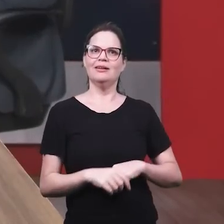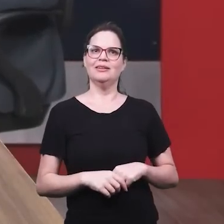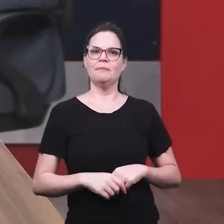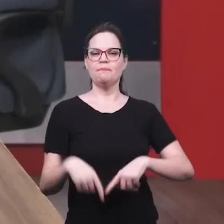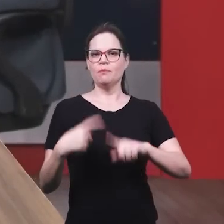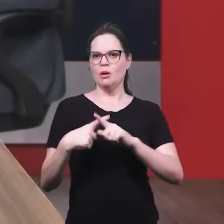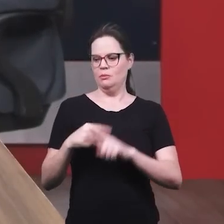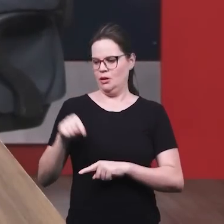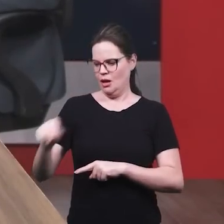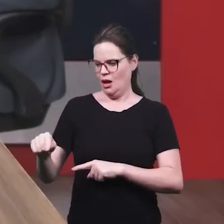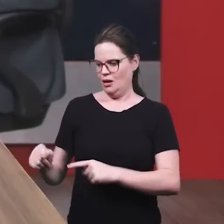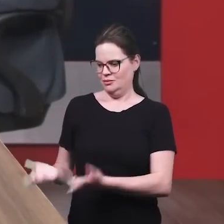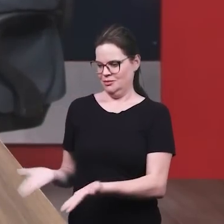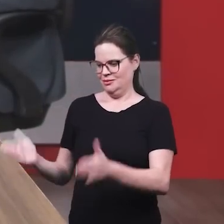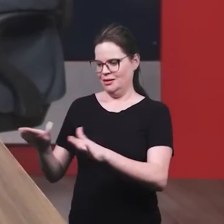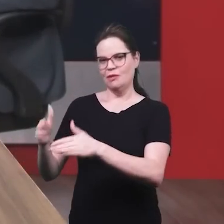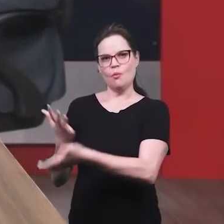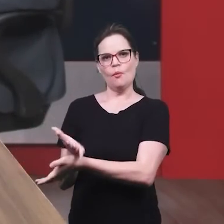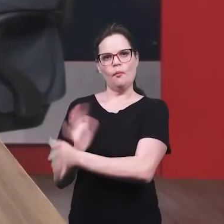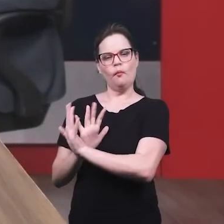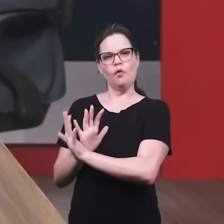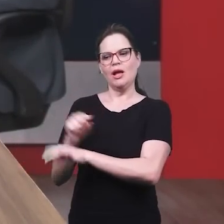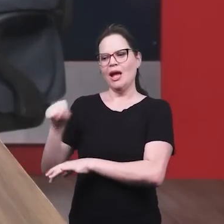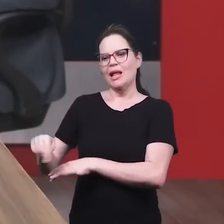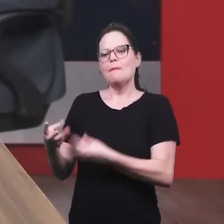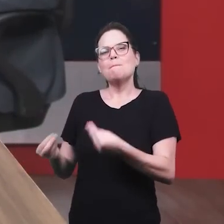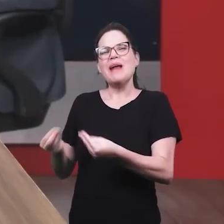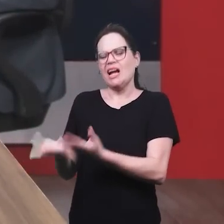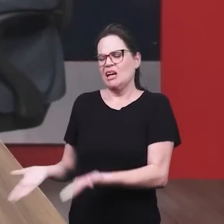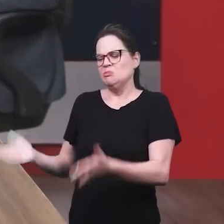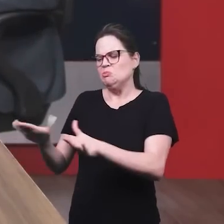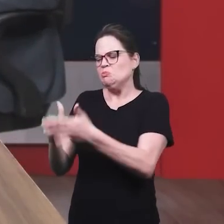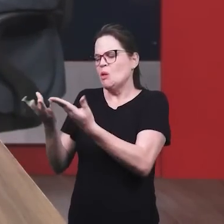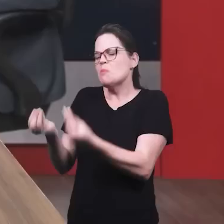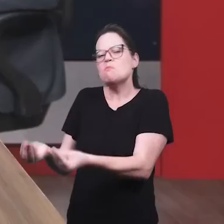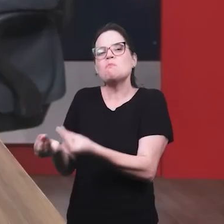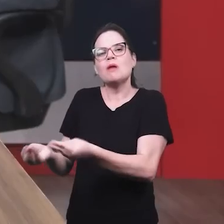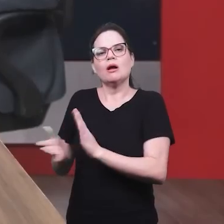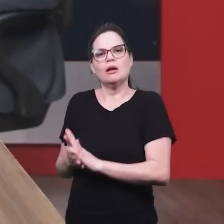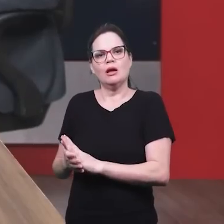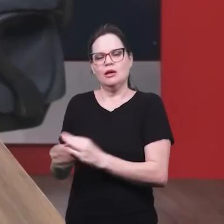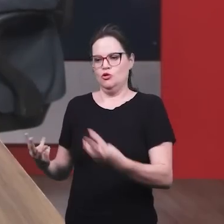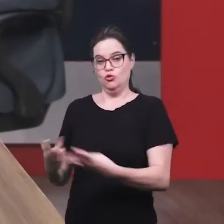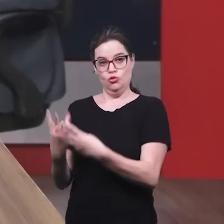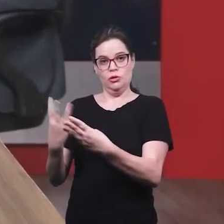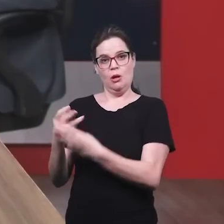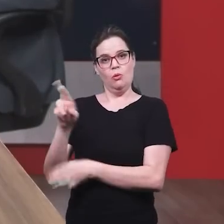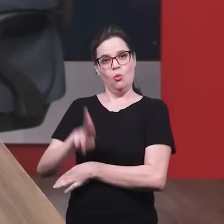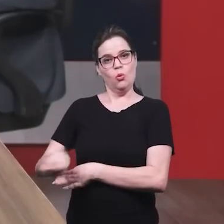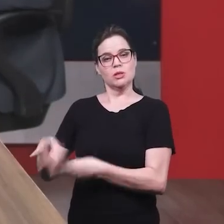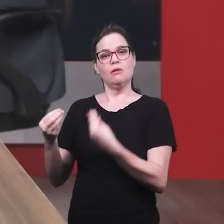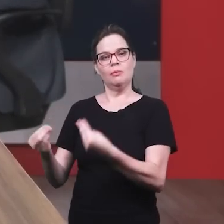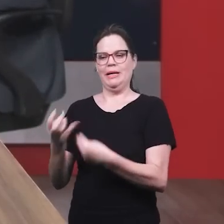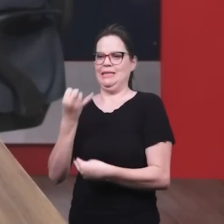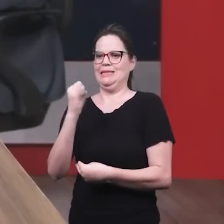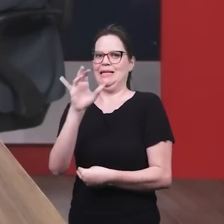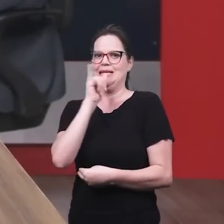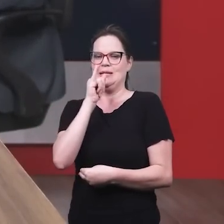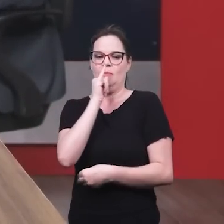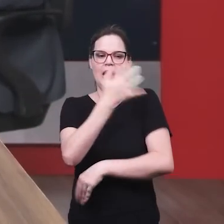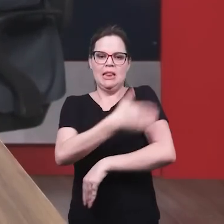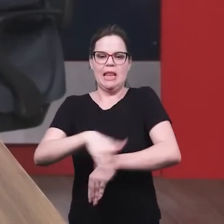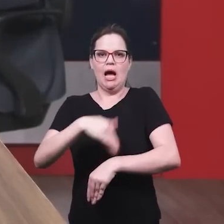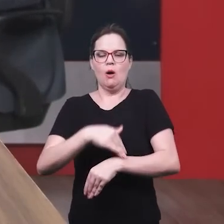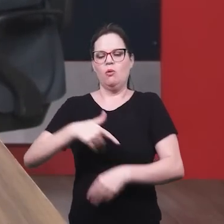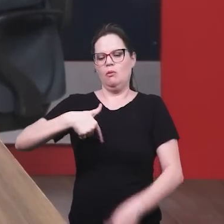Essas talhas eram utilizadas ali pelos judeus para se limpar, né? Da caminhada, quando chegava. Já estava vazio porque já